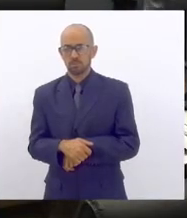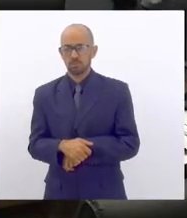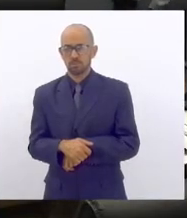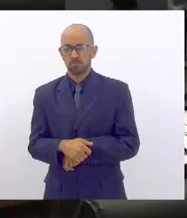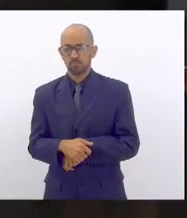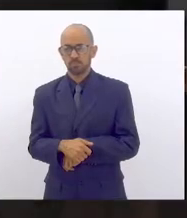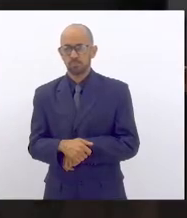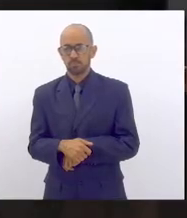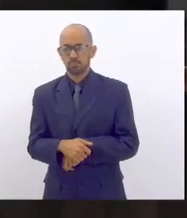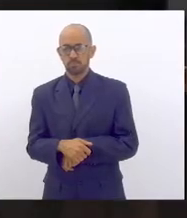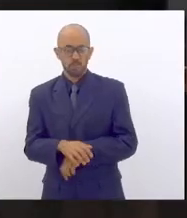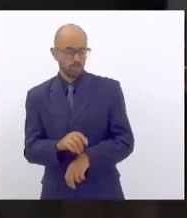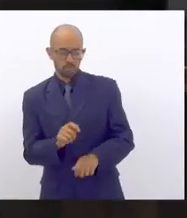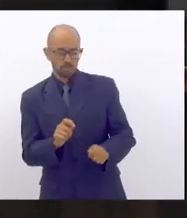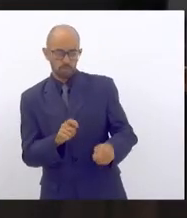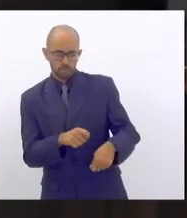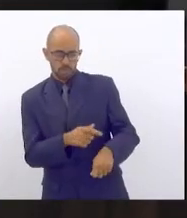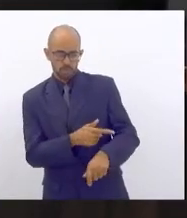Por hora,